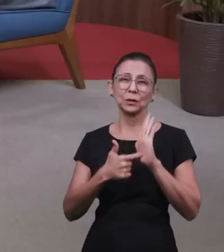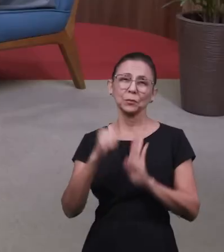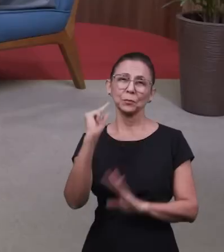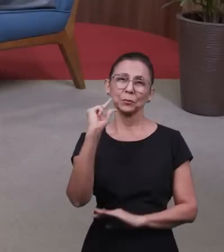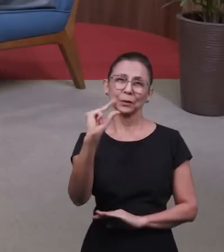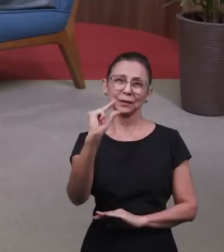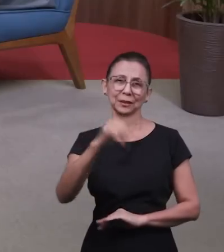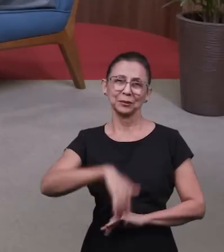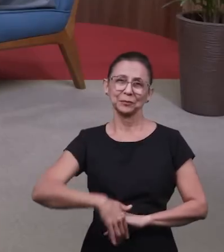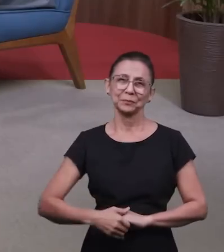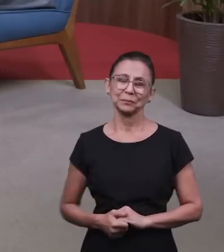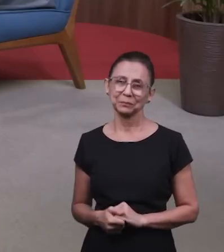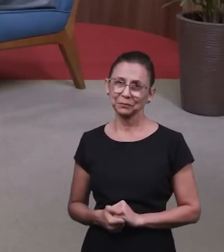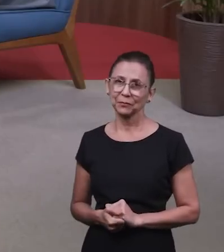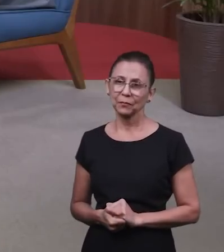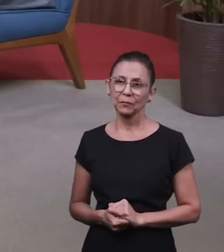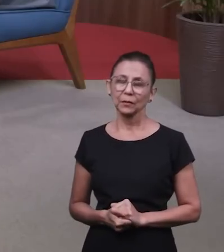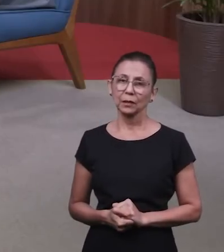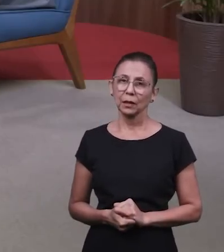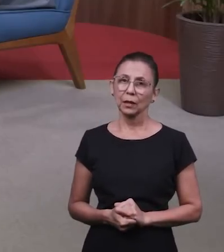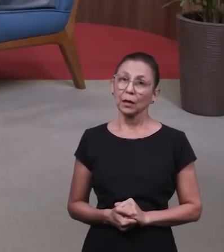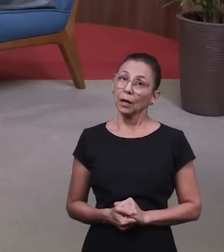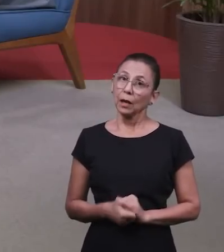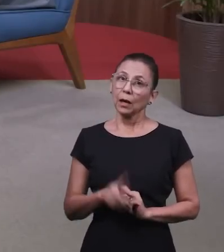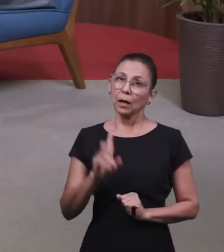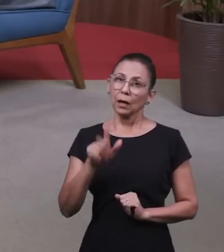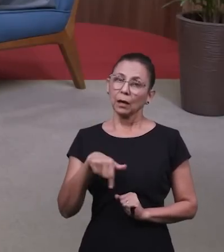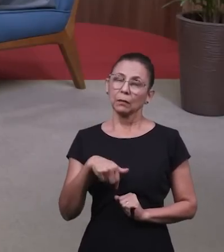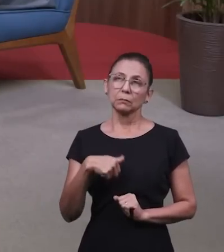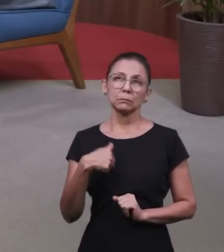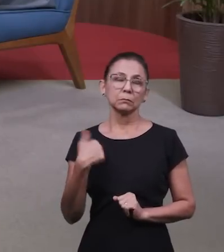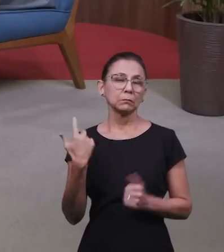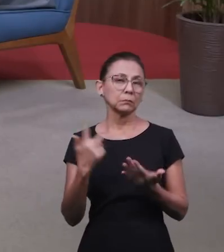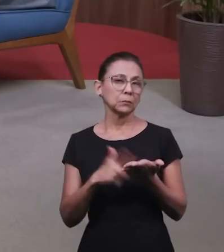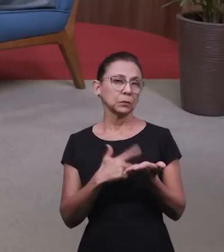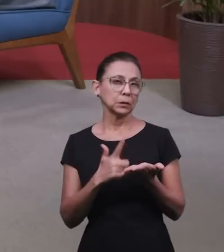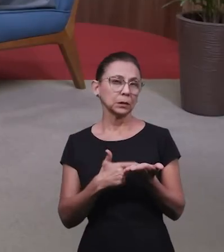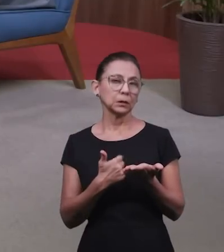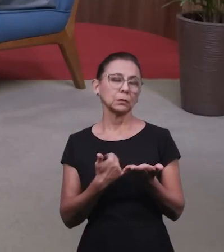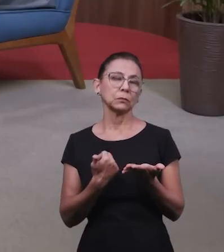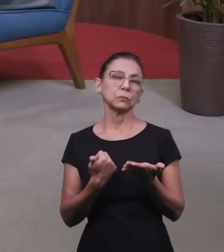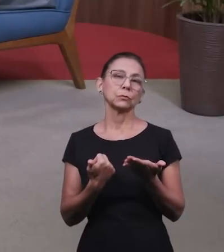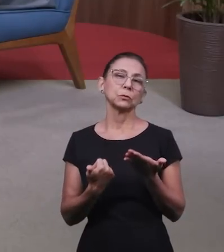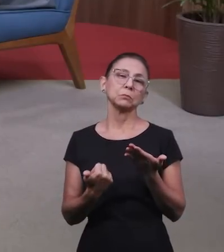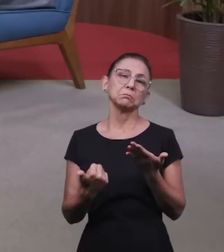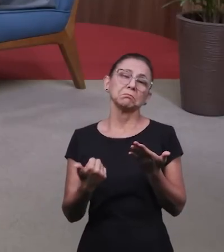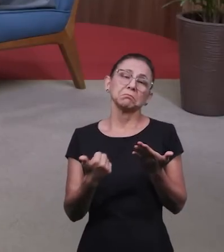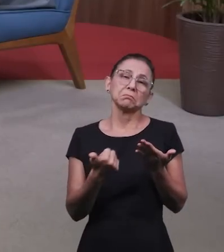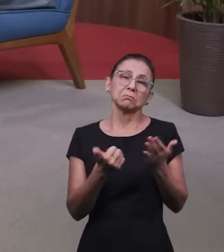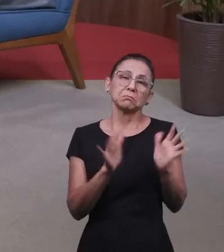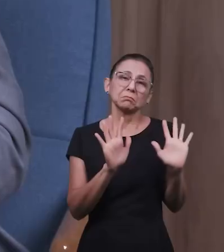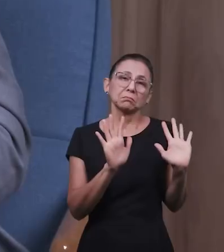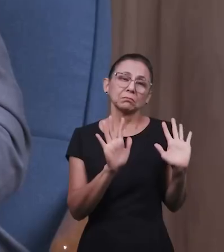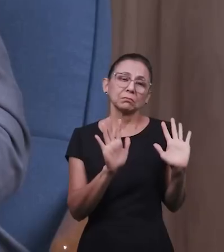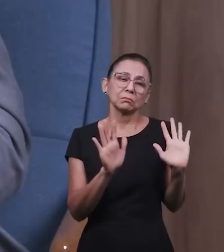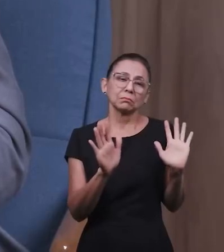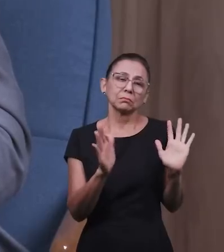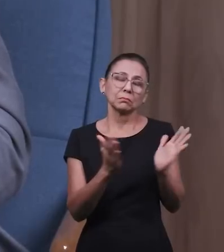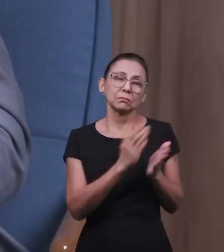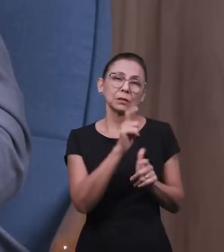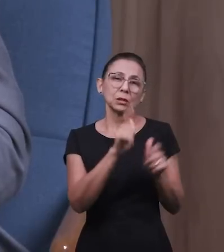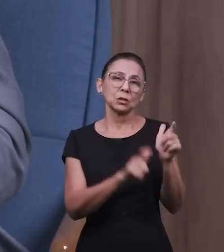Bíblica Dominical. Percebam que é um livro que por alguns é rejeitado,